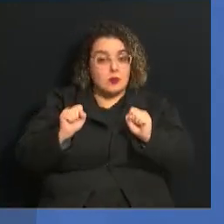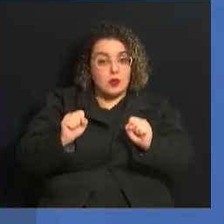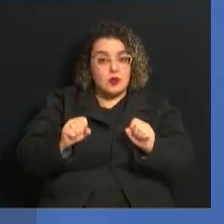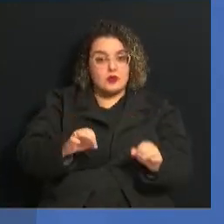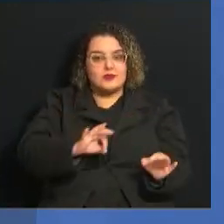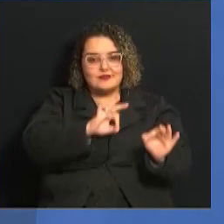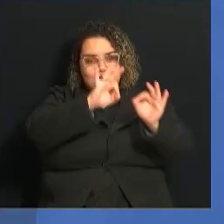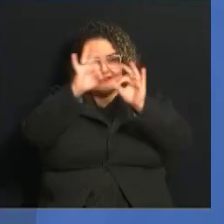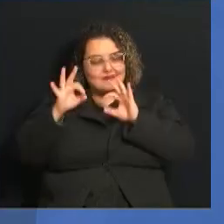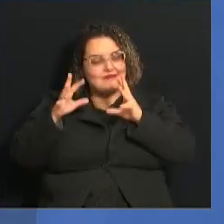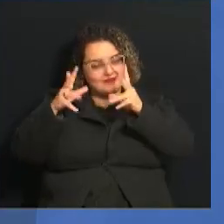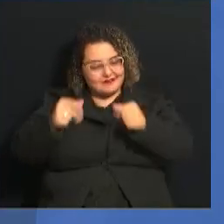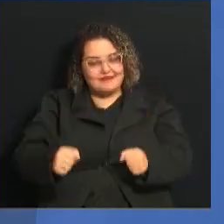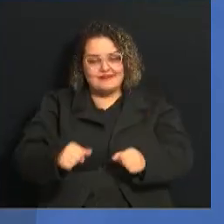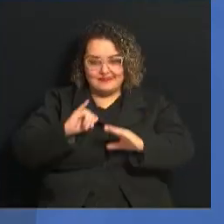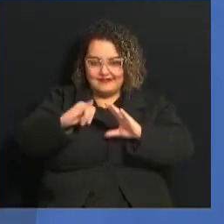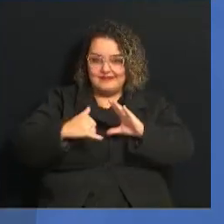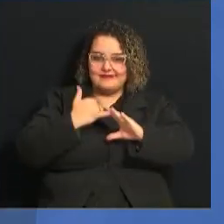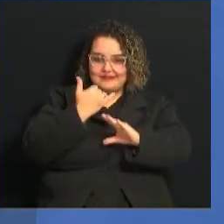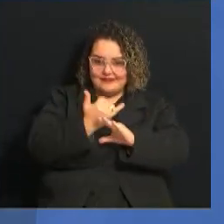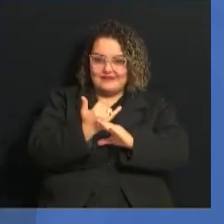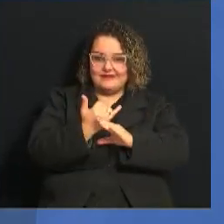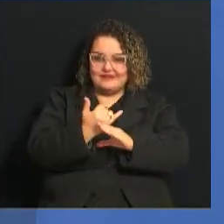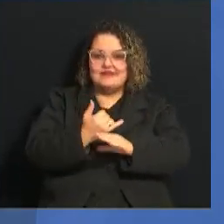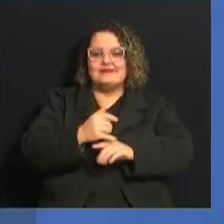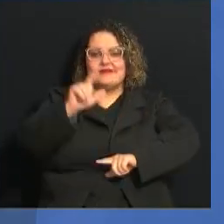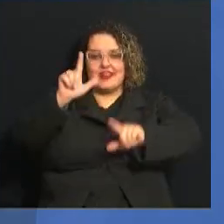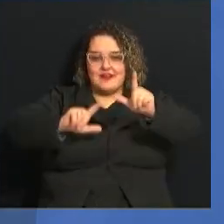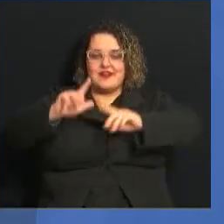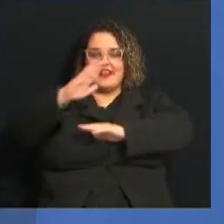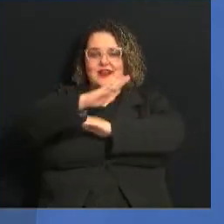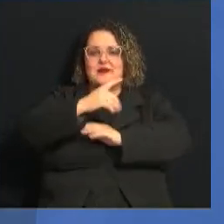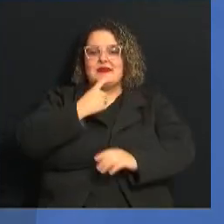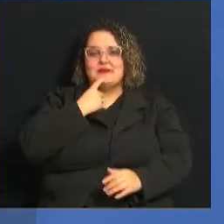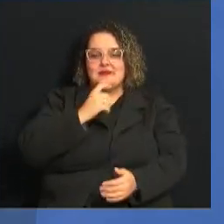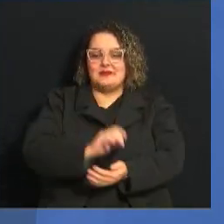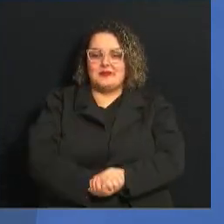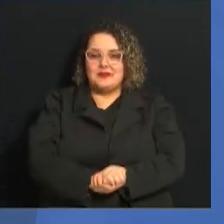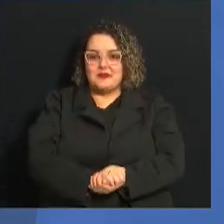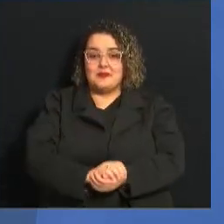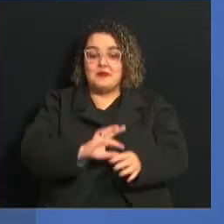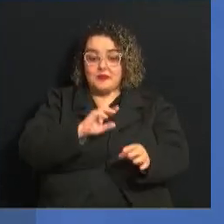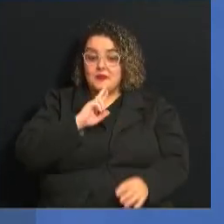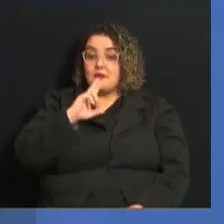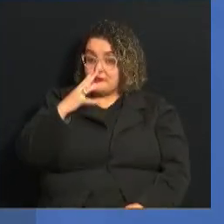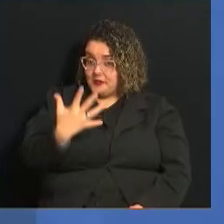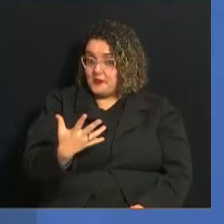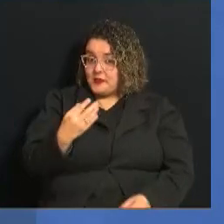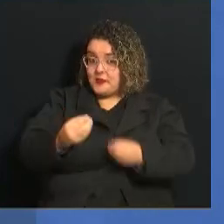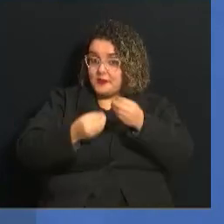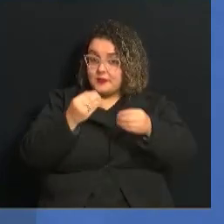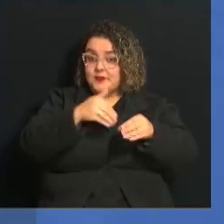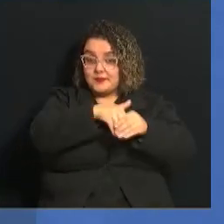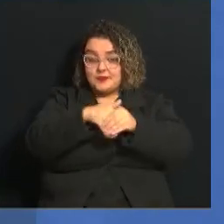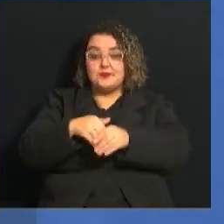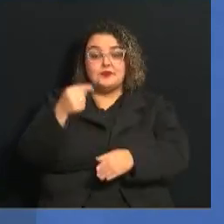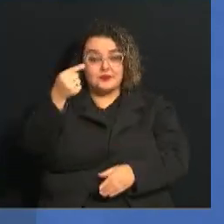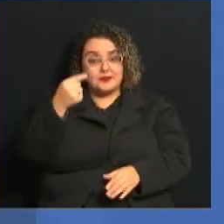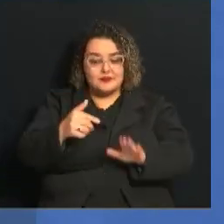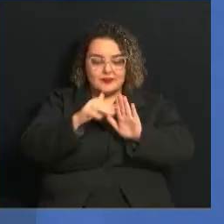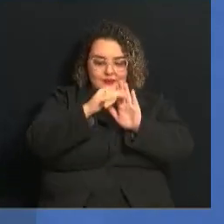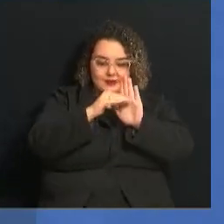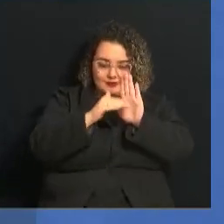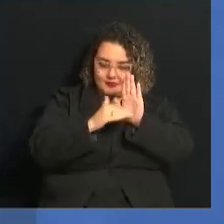conferir tudo na íntegra no youtube.com/TV Câmara Campinas e o resultado de Como foi a votação de cada